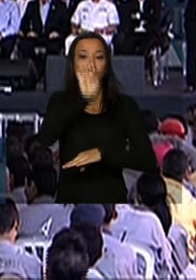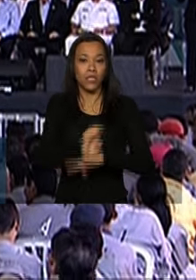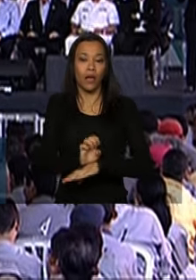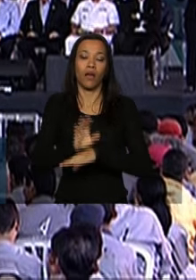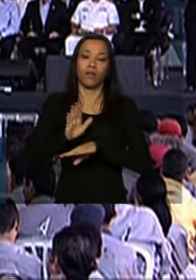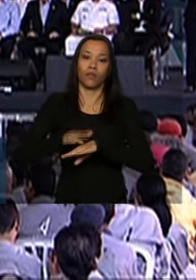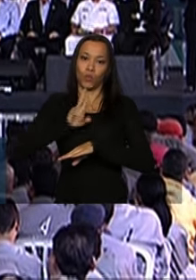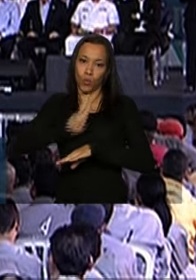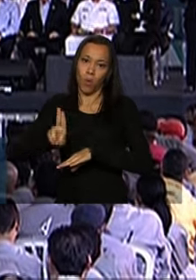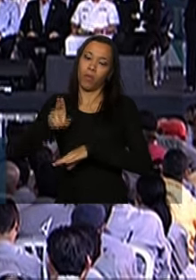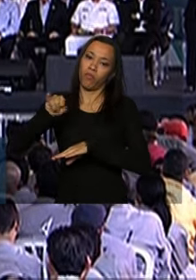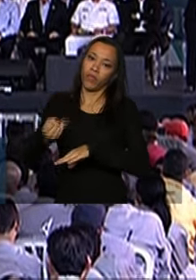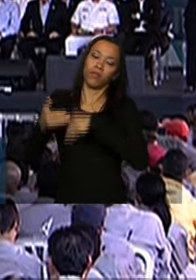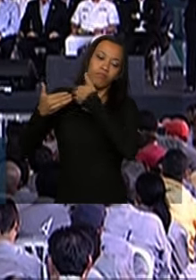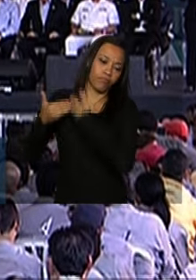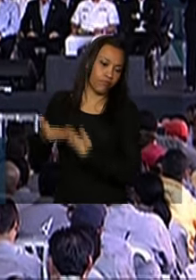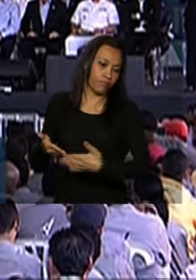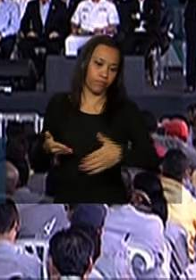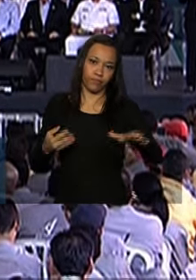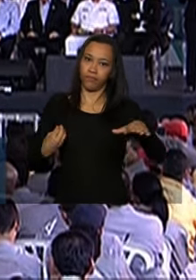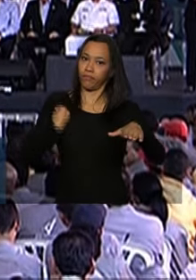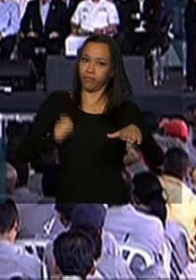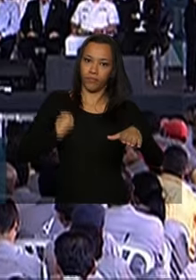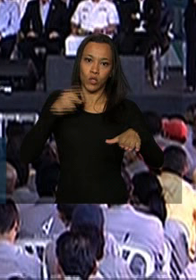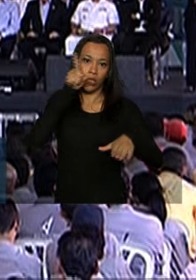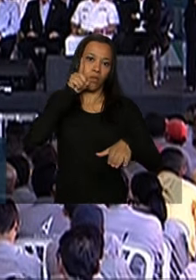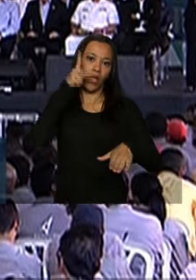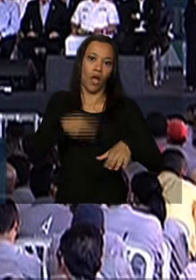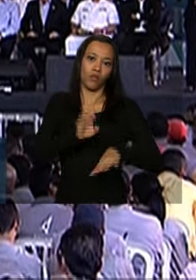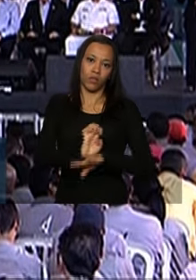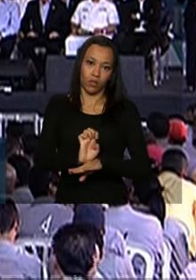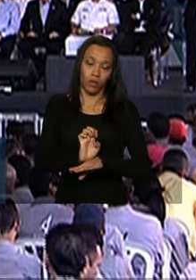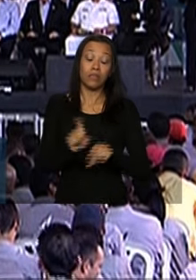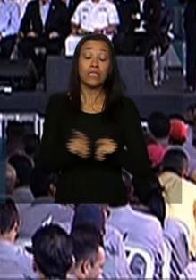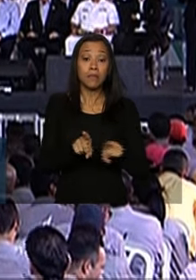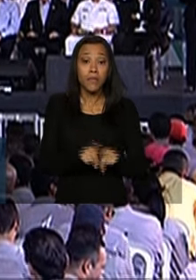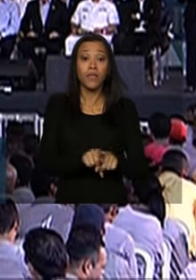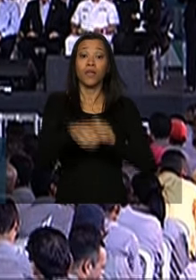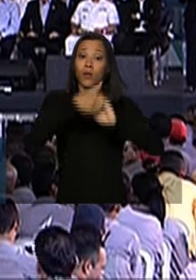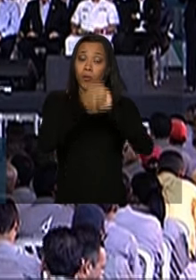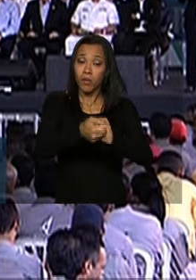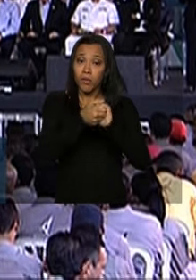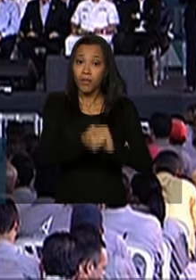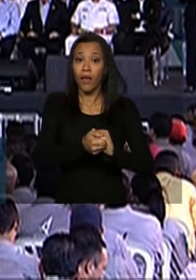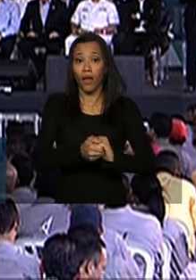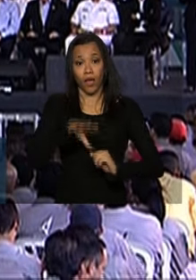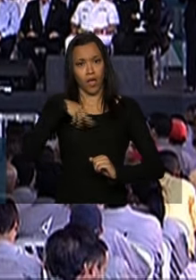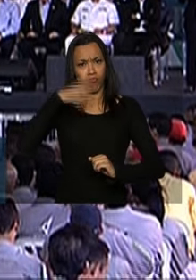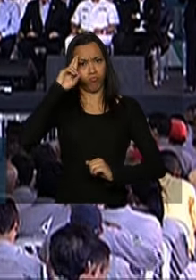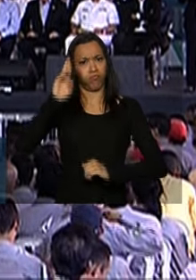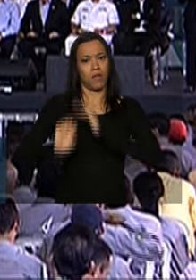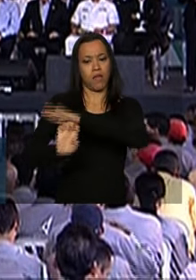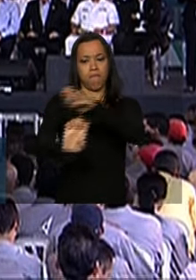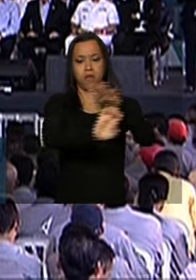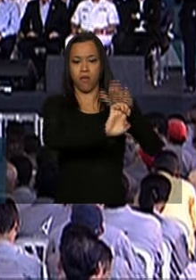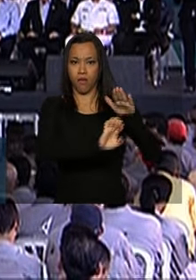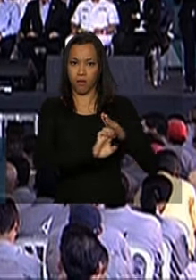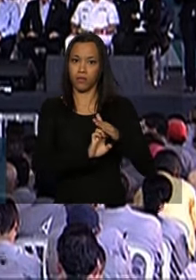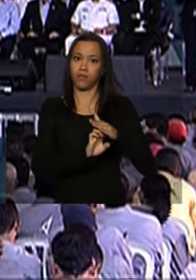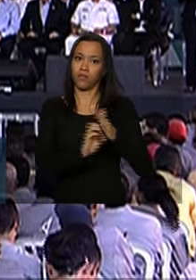cumprimentar todos os deputados, cumprimentar os empresários do Estaleiro Atlântico Sul